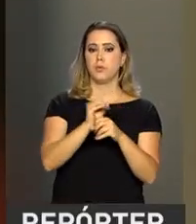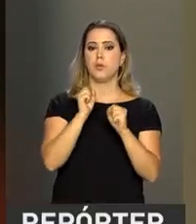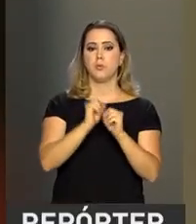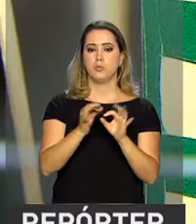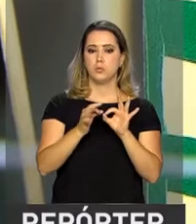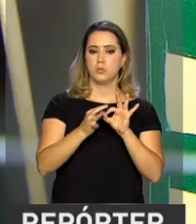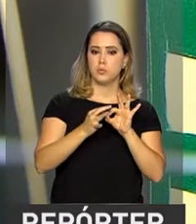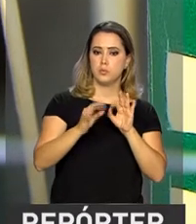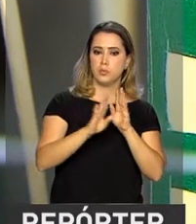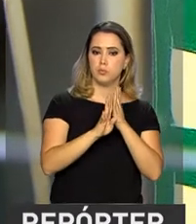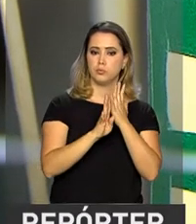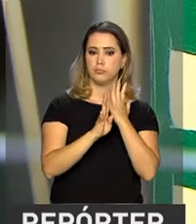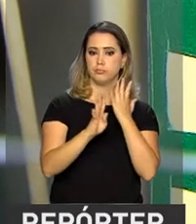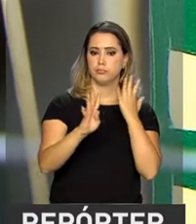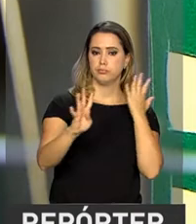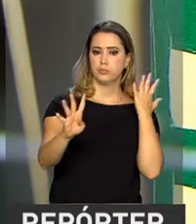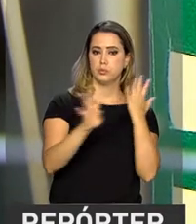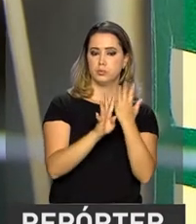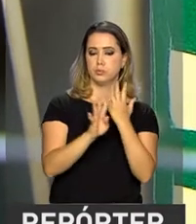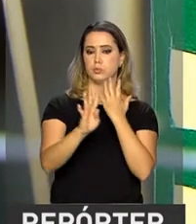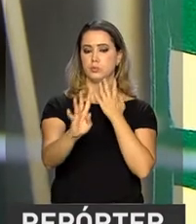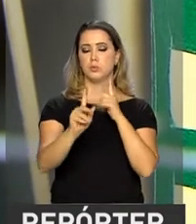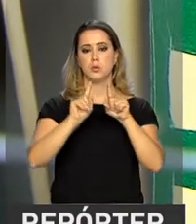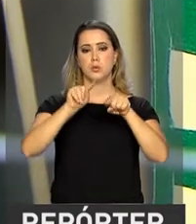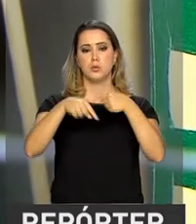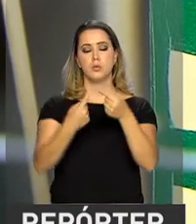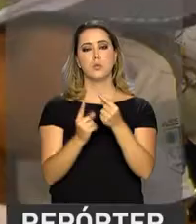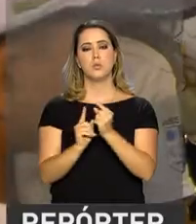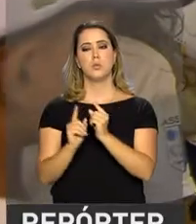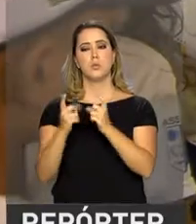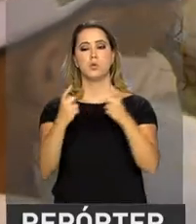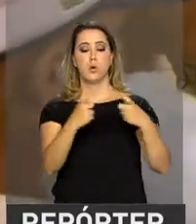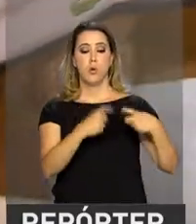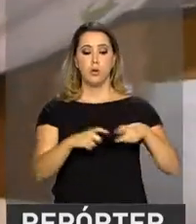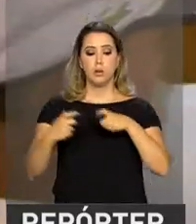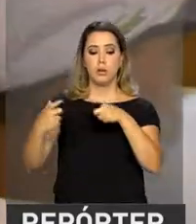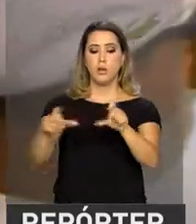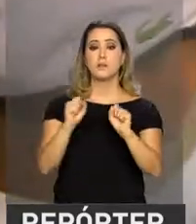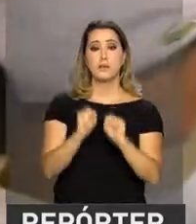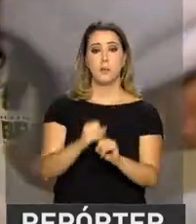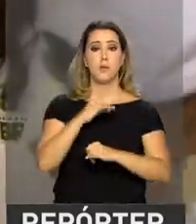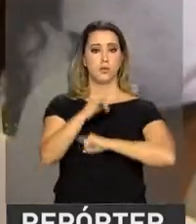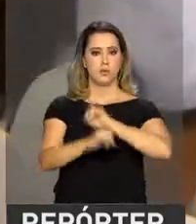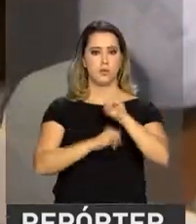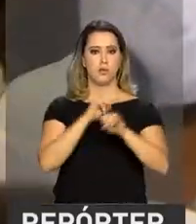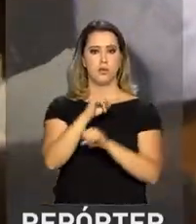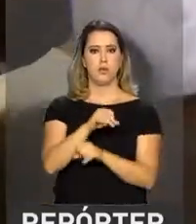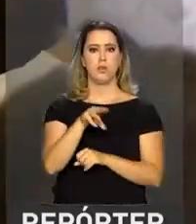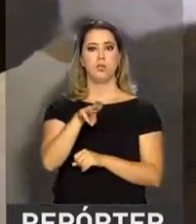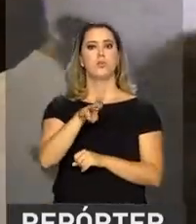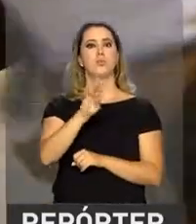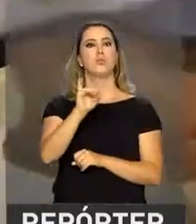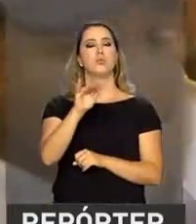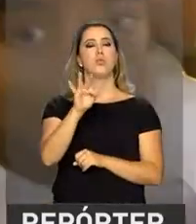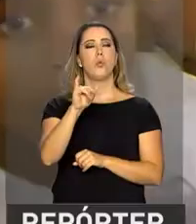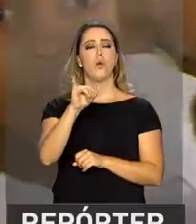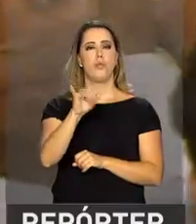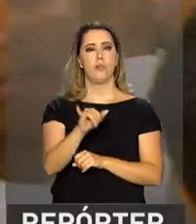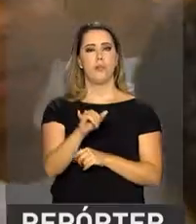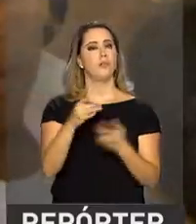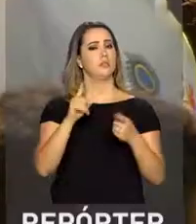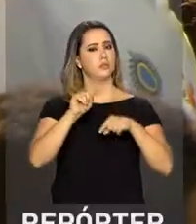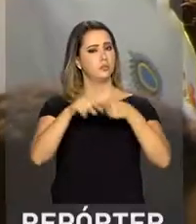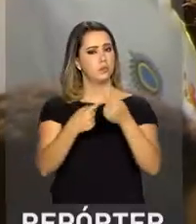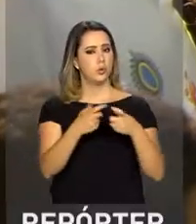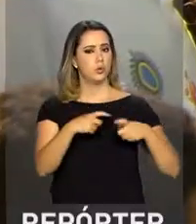ótica. Em seguida, são disponibilizados pontos públicos de acesso à internet Wi-Fi em praças da cidade.